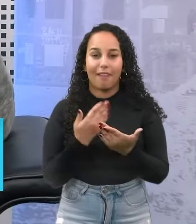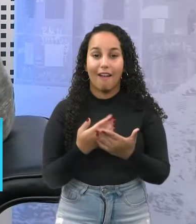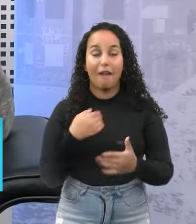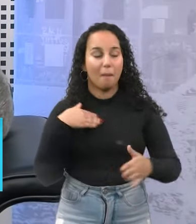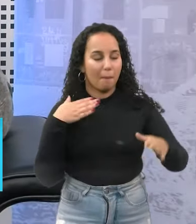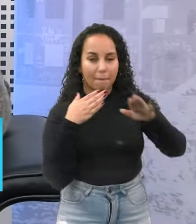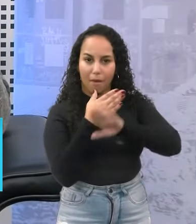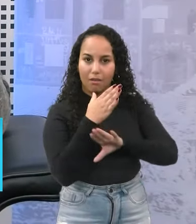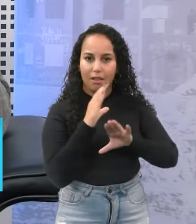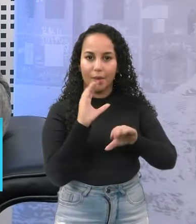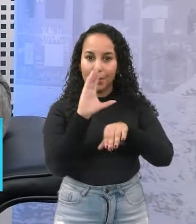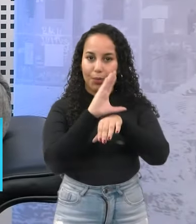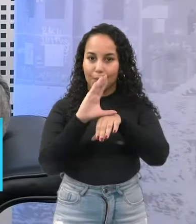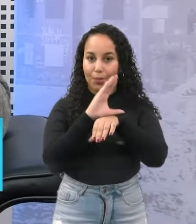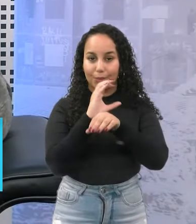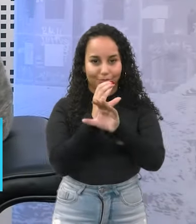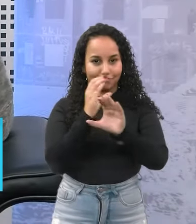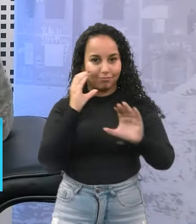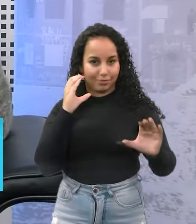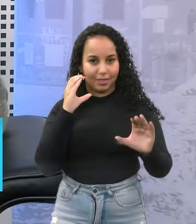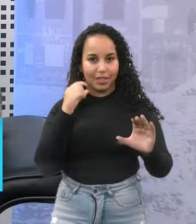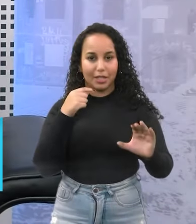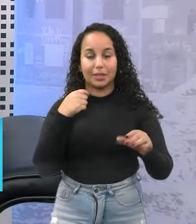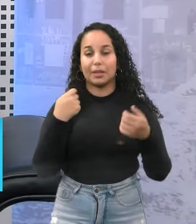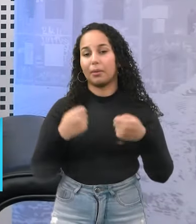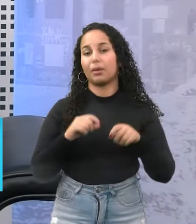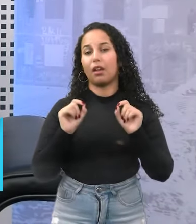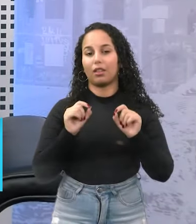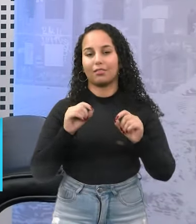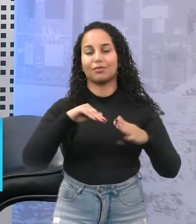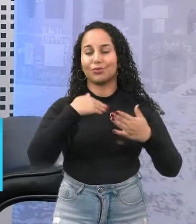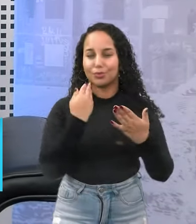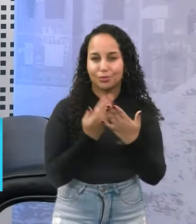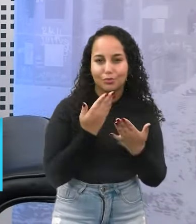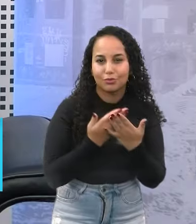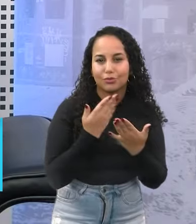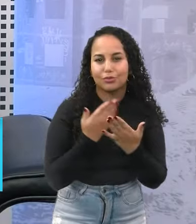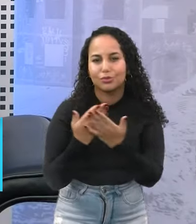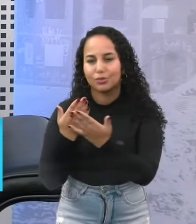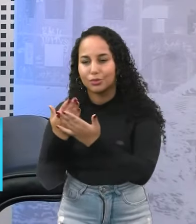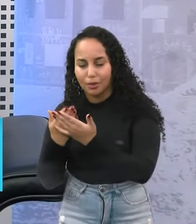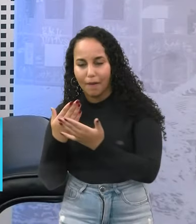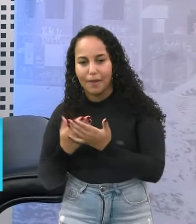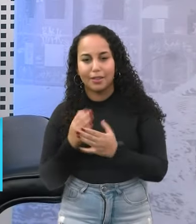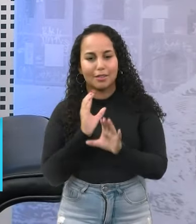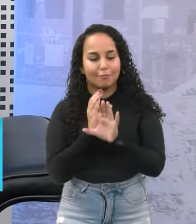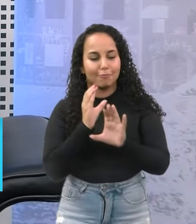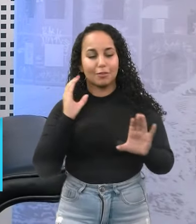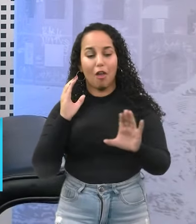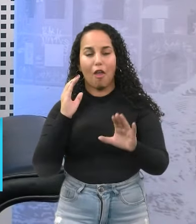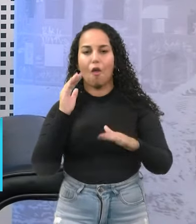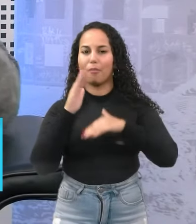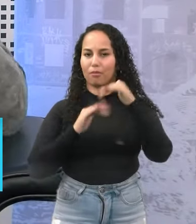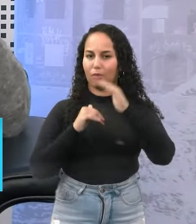para fazer um curso de engenharia. Então o que eu tive que fazer? Estudar muito para me tornar um